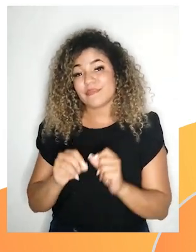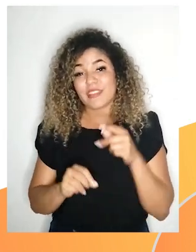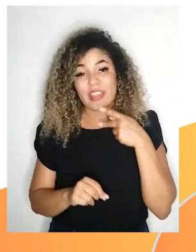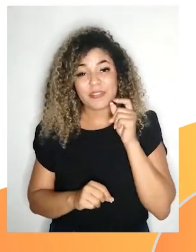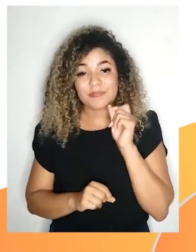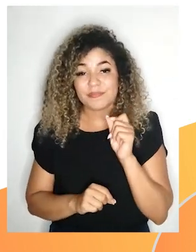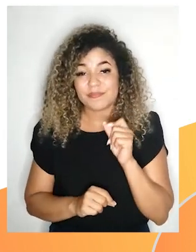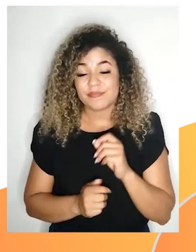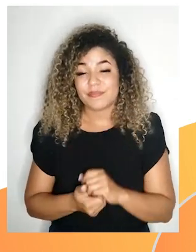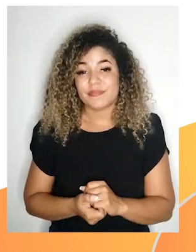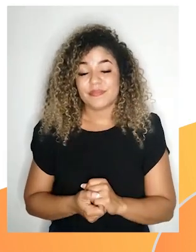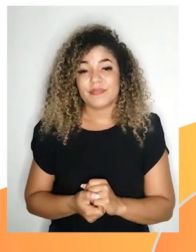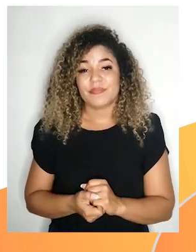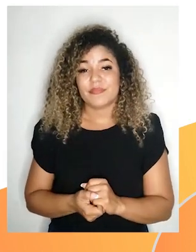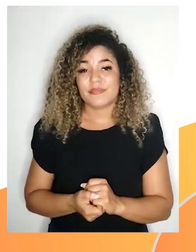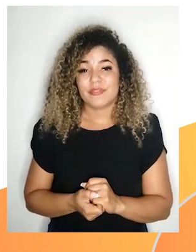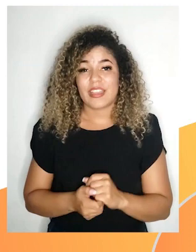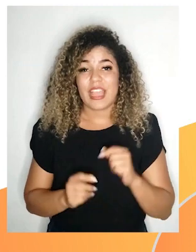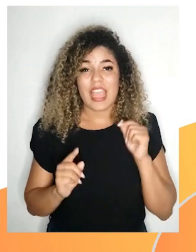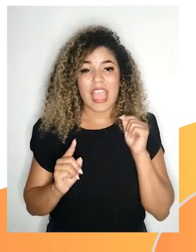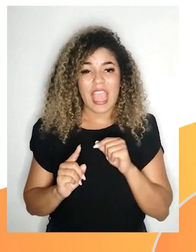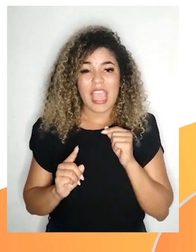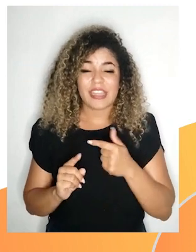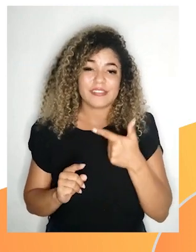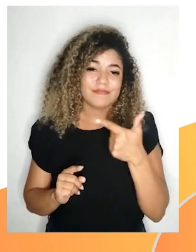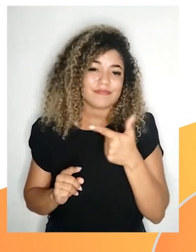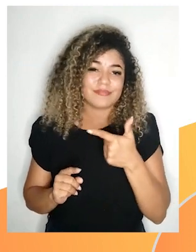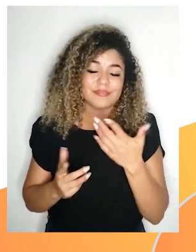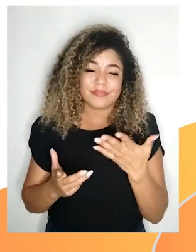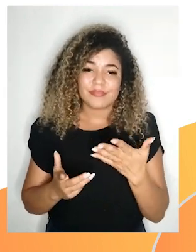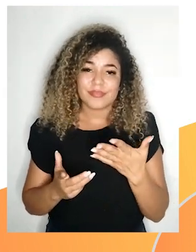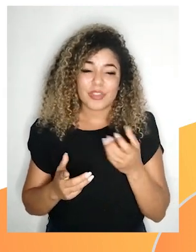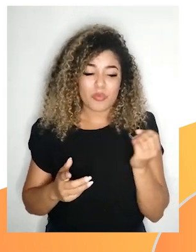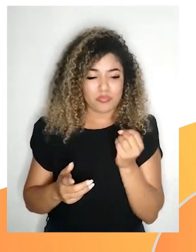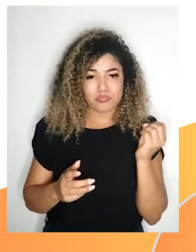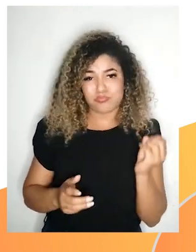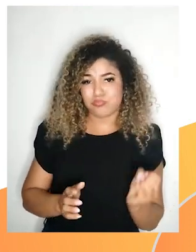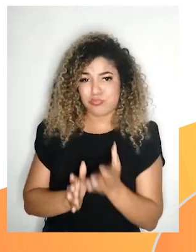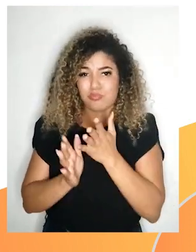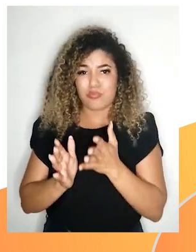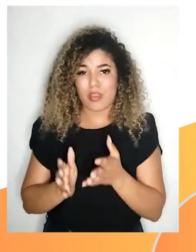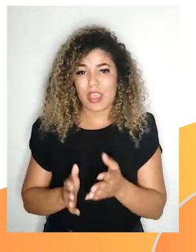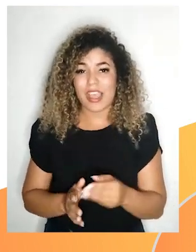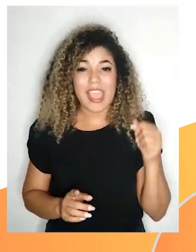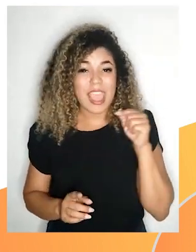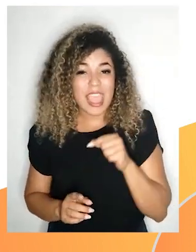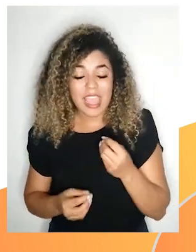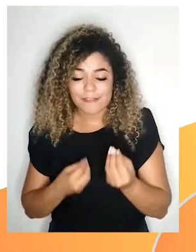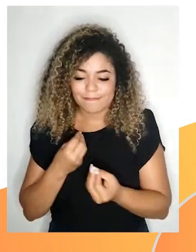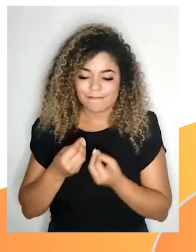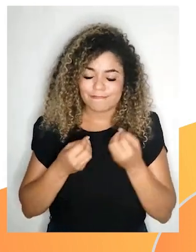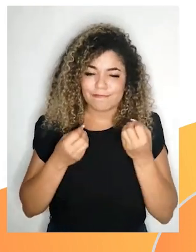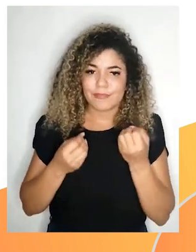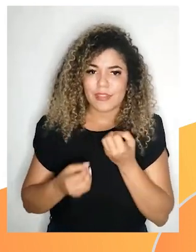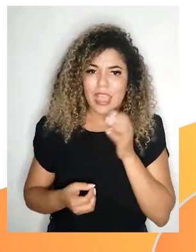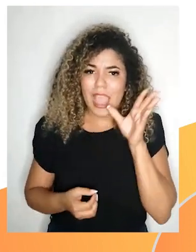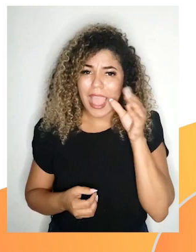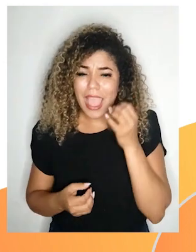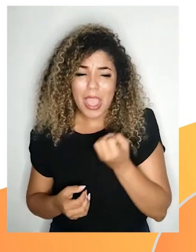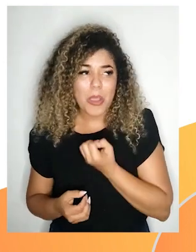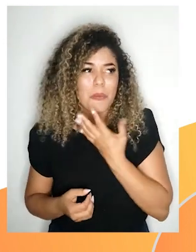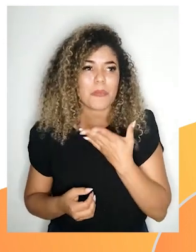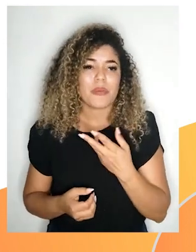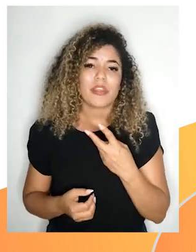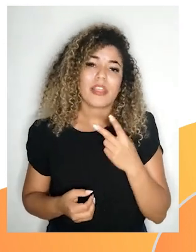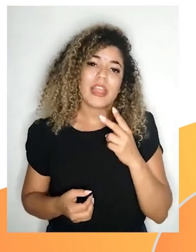que aqui nessa segunda rodada, né, a gente escreve como seria interessante as duas